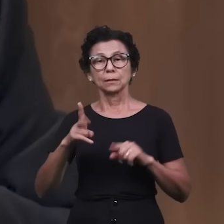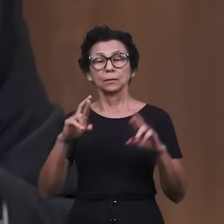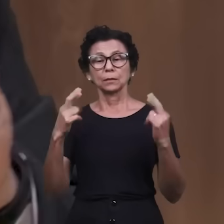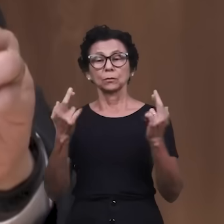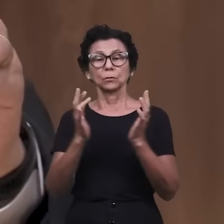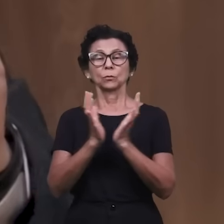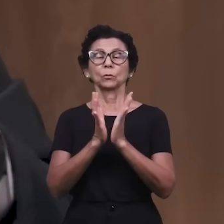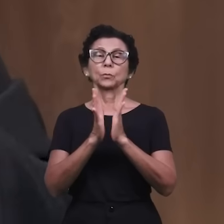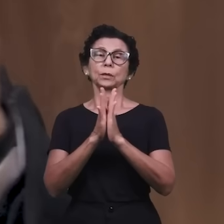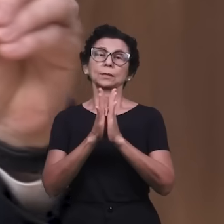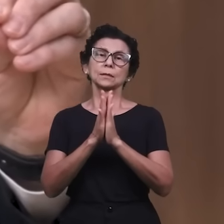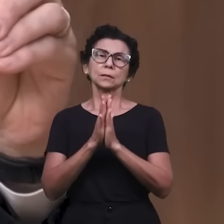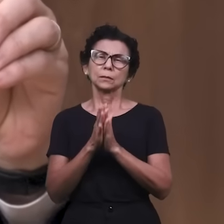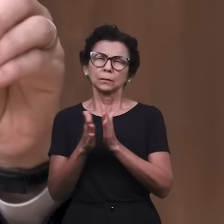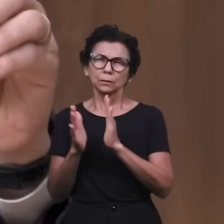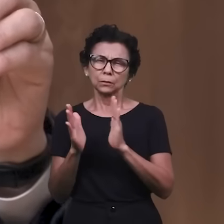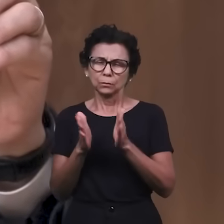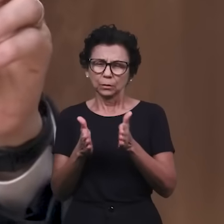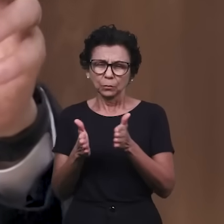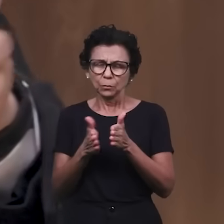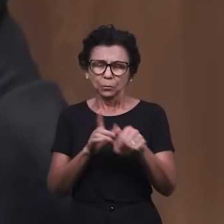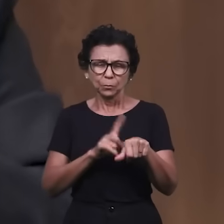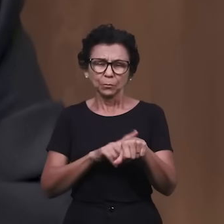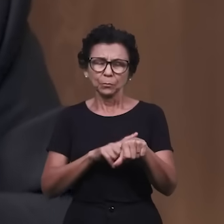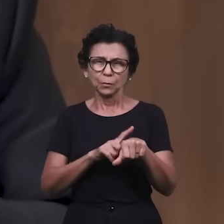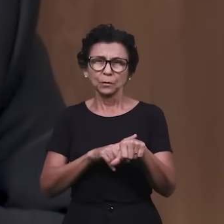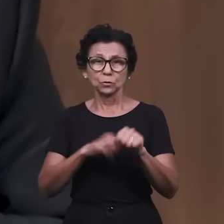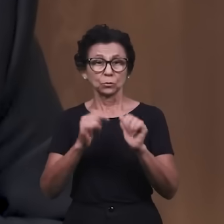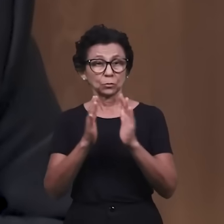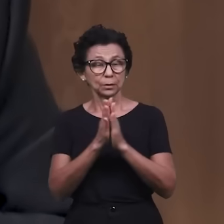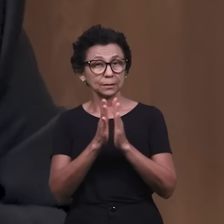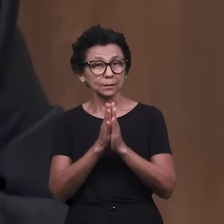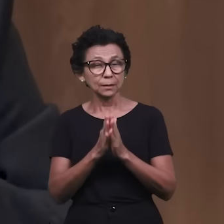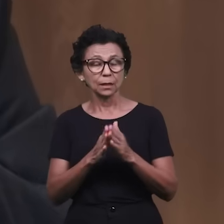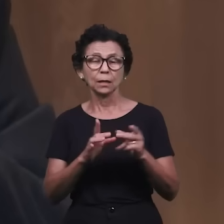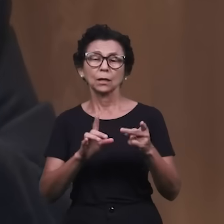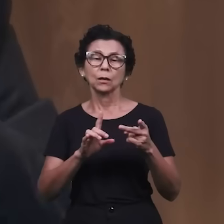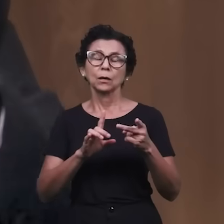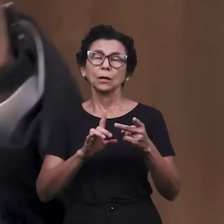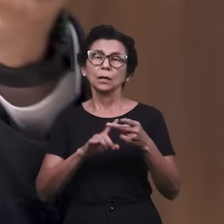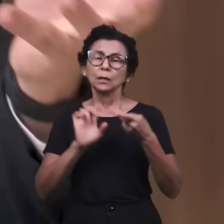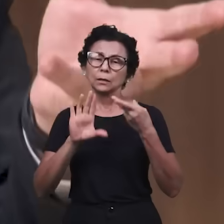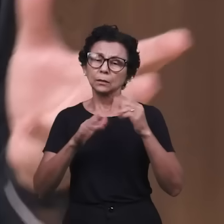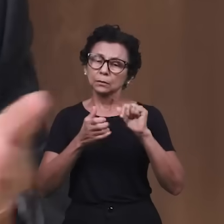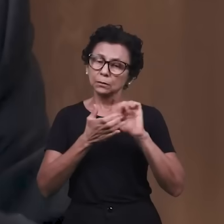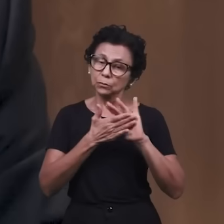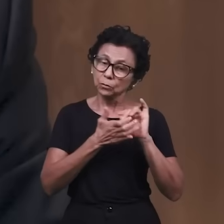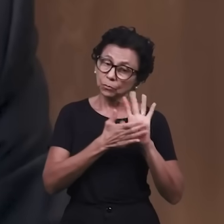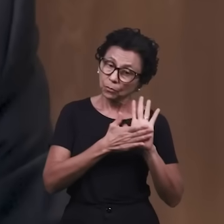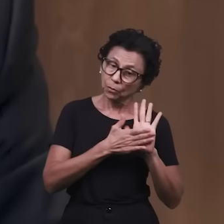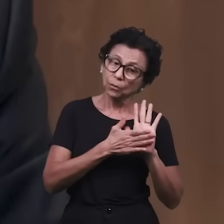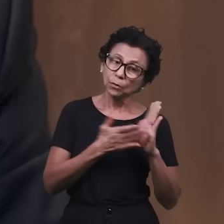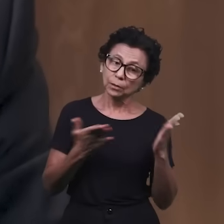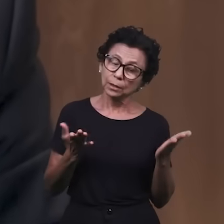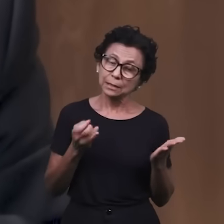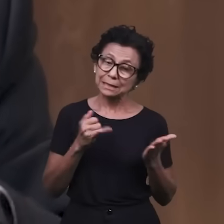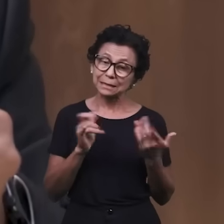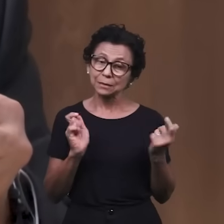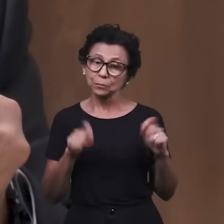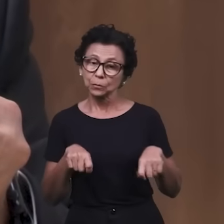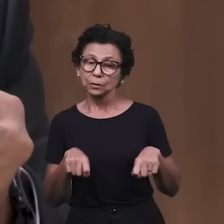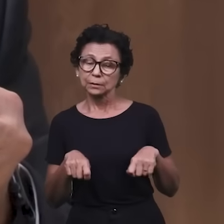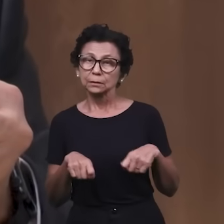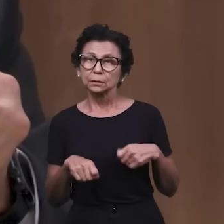intercessão, nós temos um períodozinho de oração, que canta um louvor também. Dentro do possível, é muito bom